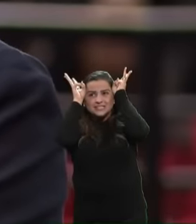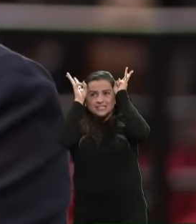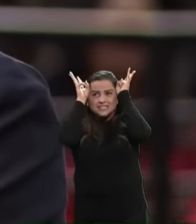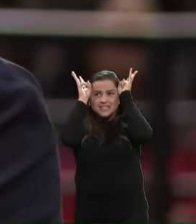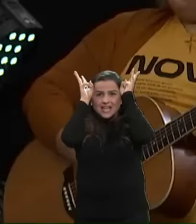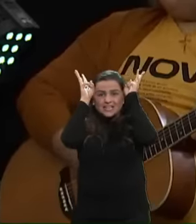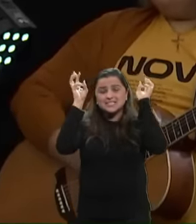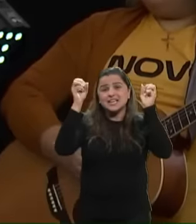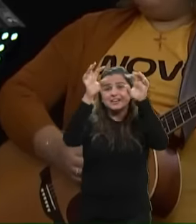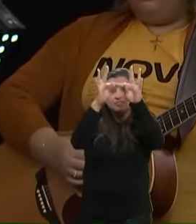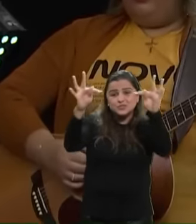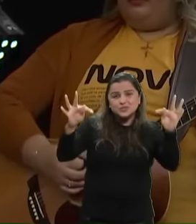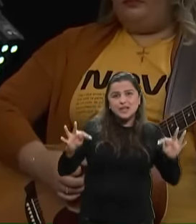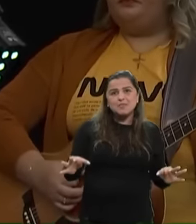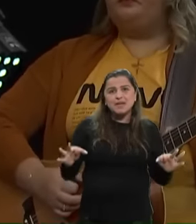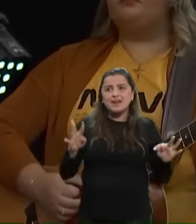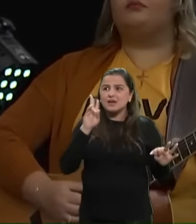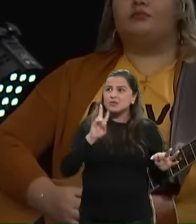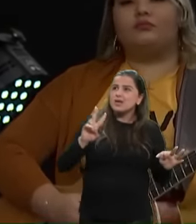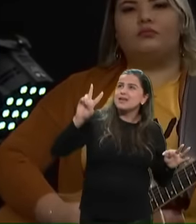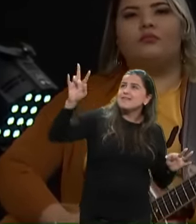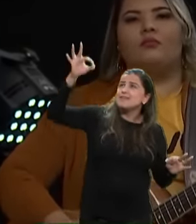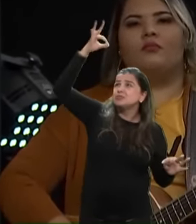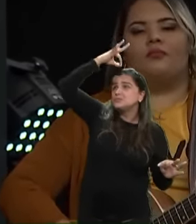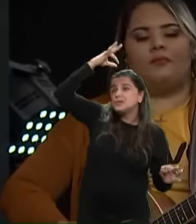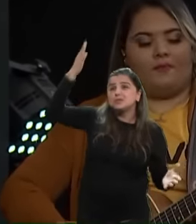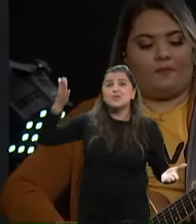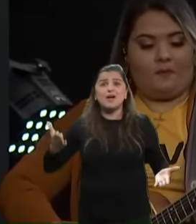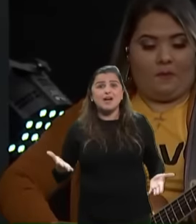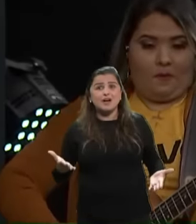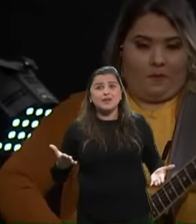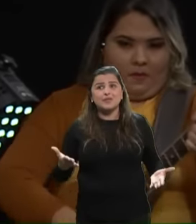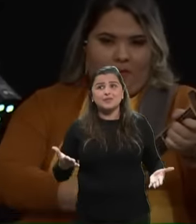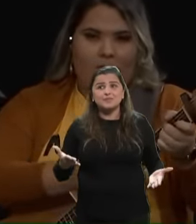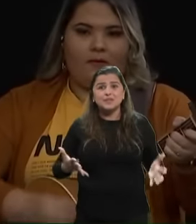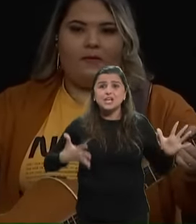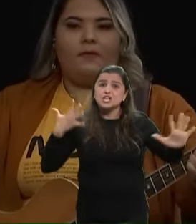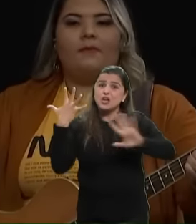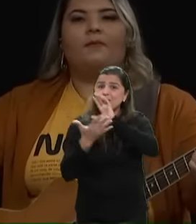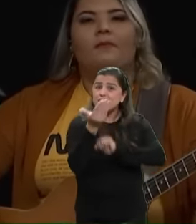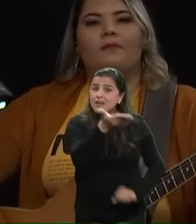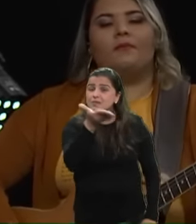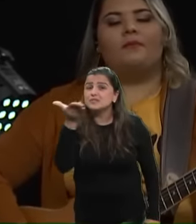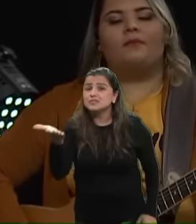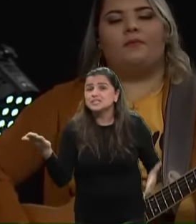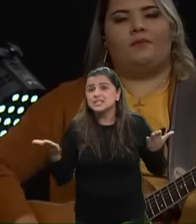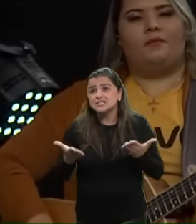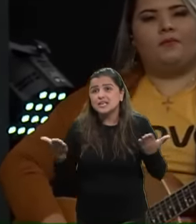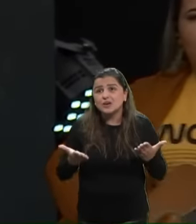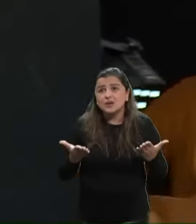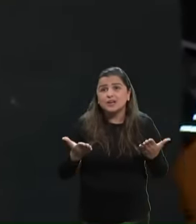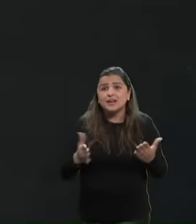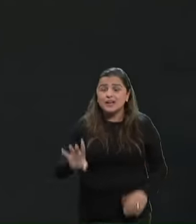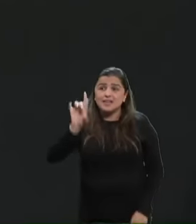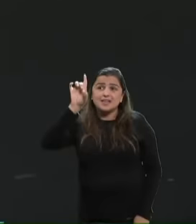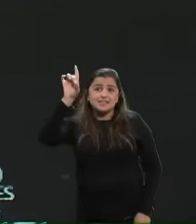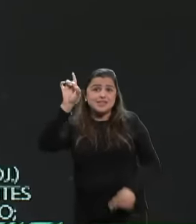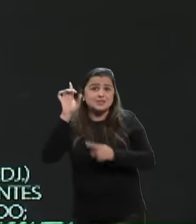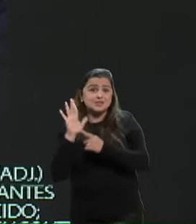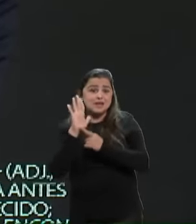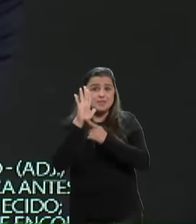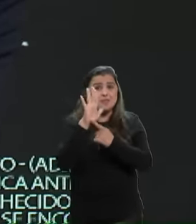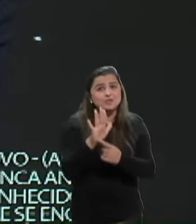o tabernáculo, ele viu o tabernáculo espiritual. Te vou falar algo lindo para você dar um glória a Deus. Deus nunca vai te mostrar